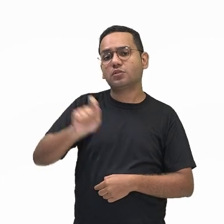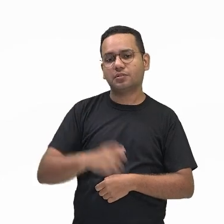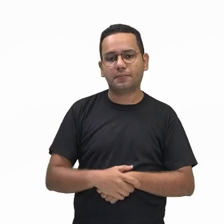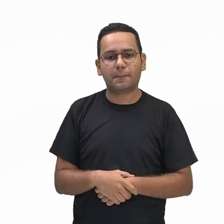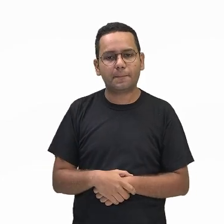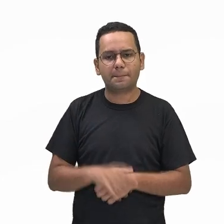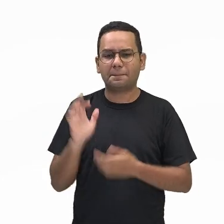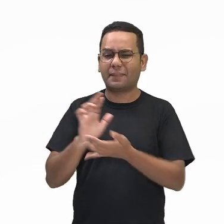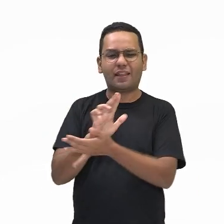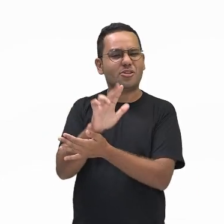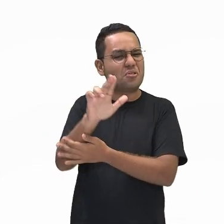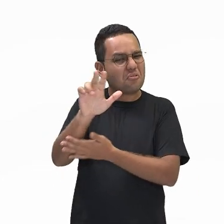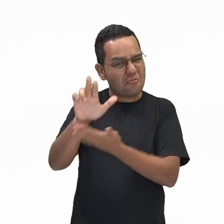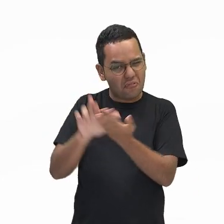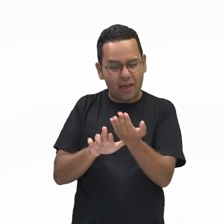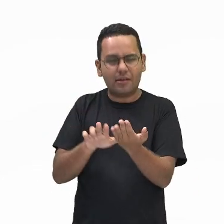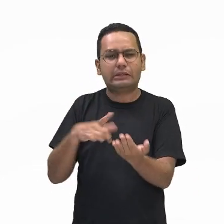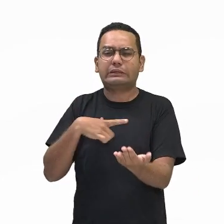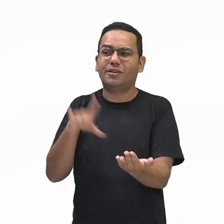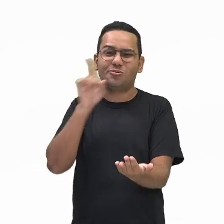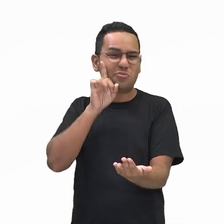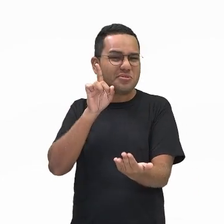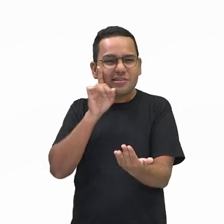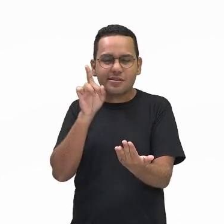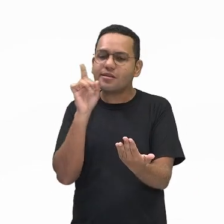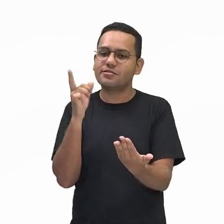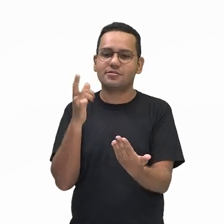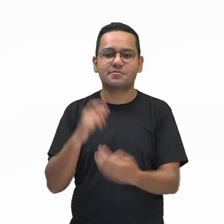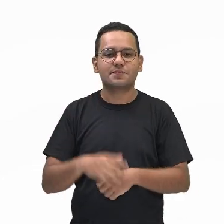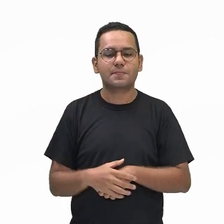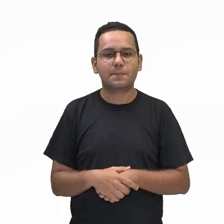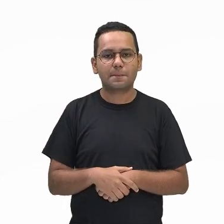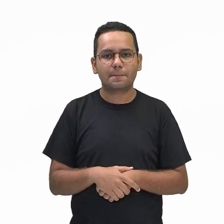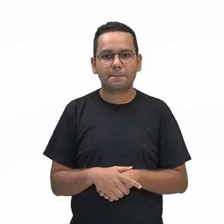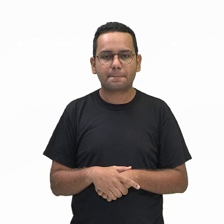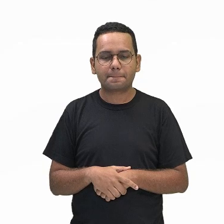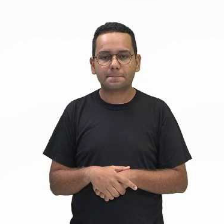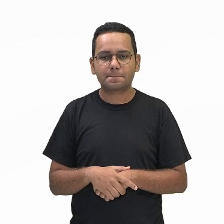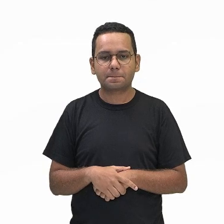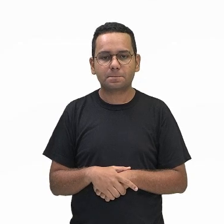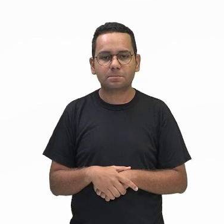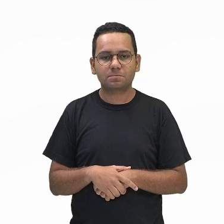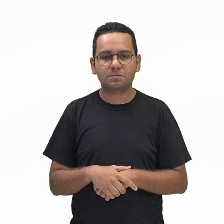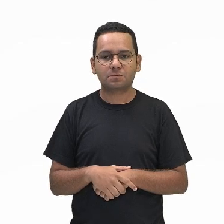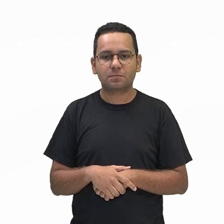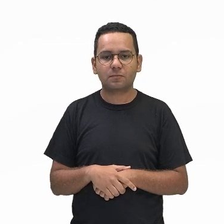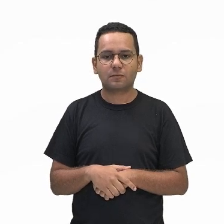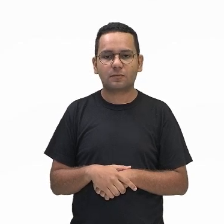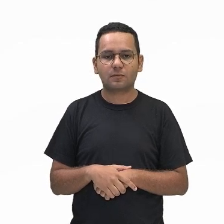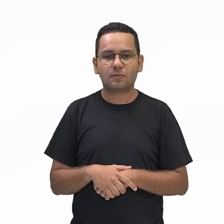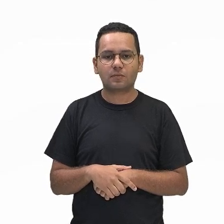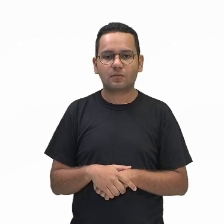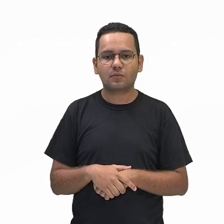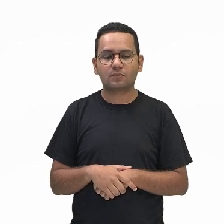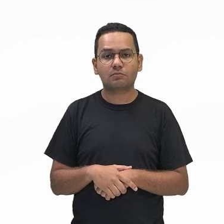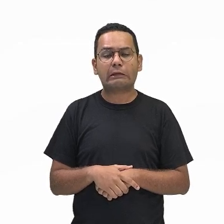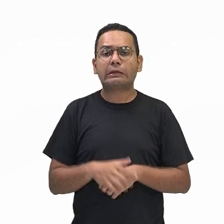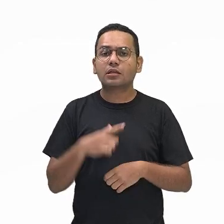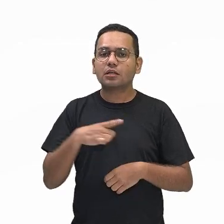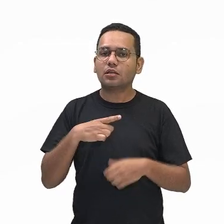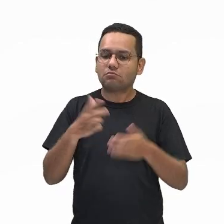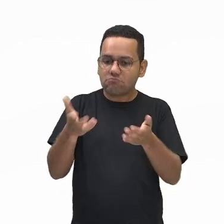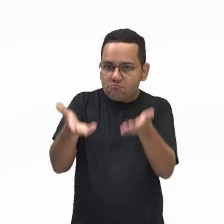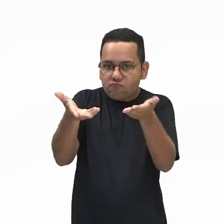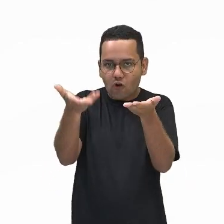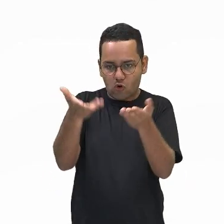são vastas e estão presentes no nosso cotidiano de diversas formas e vão beneficiar aí